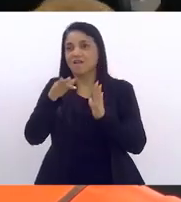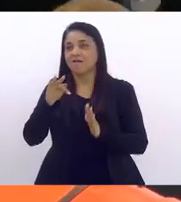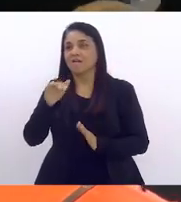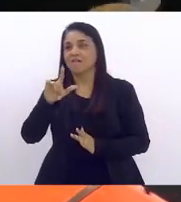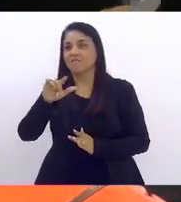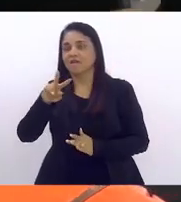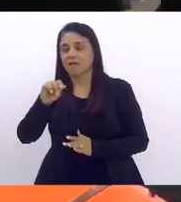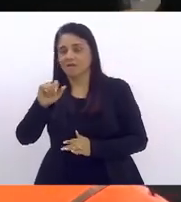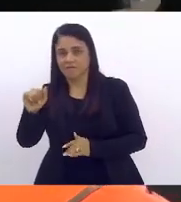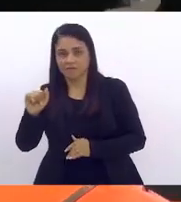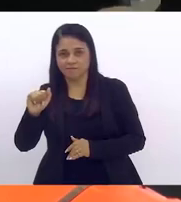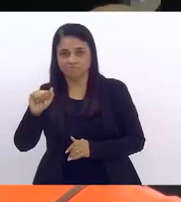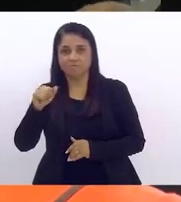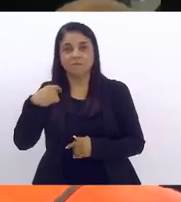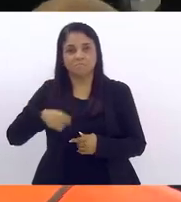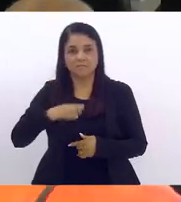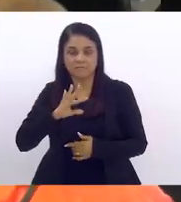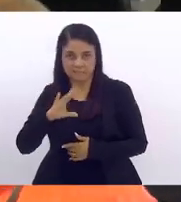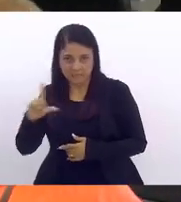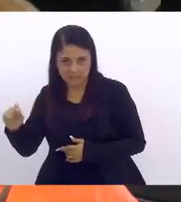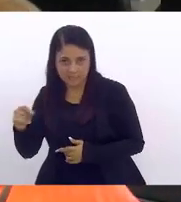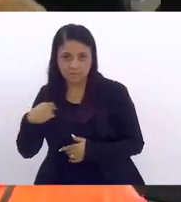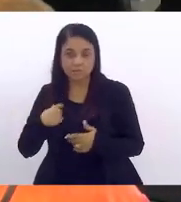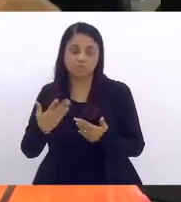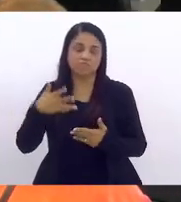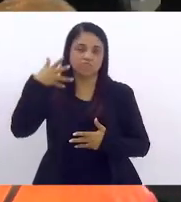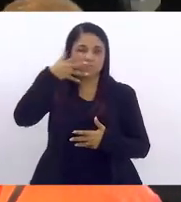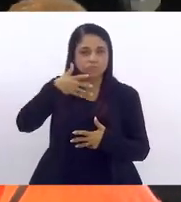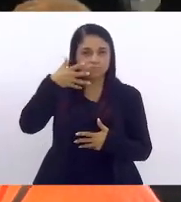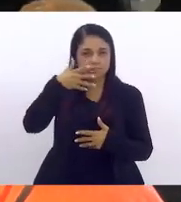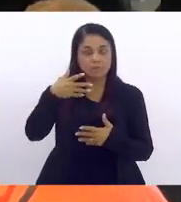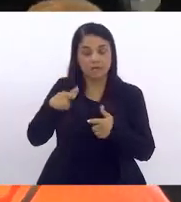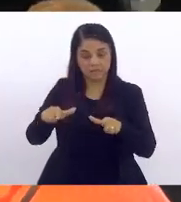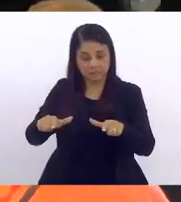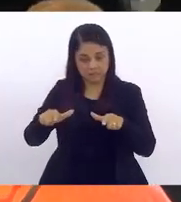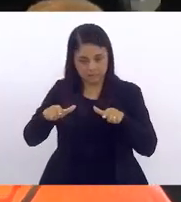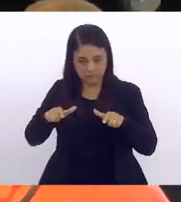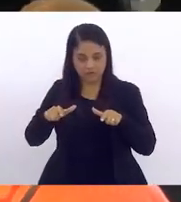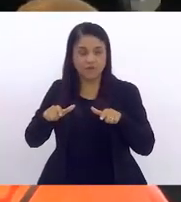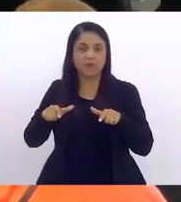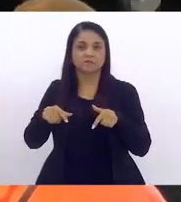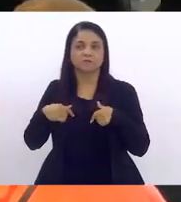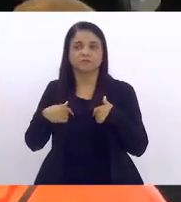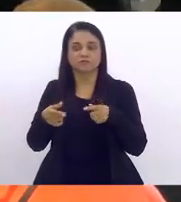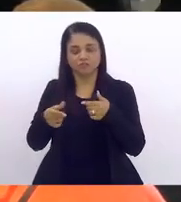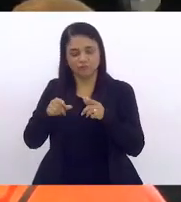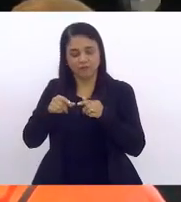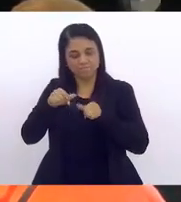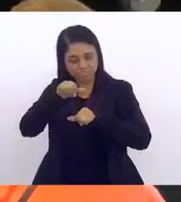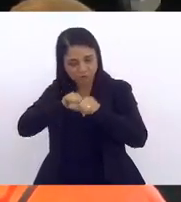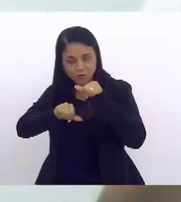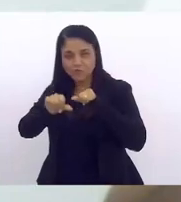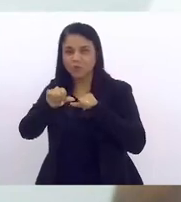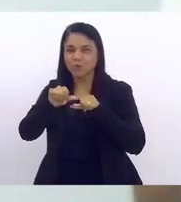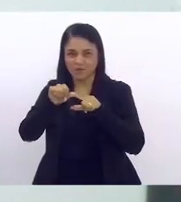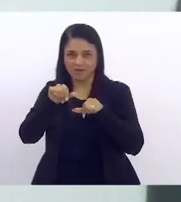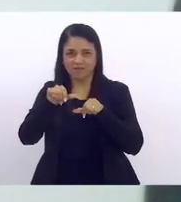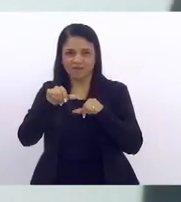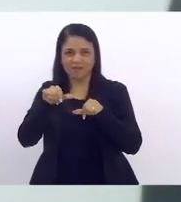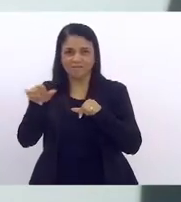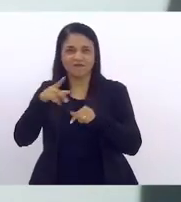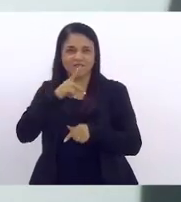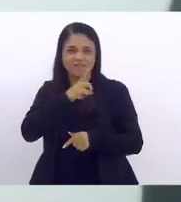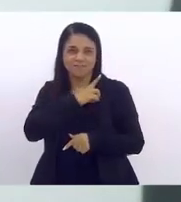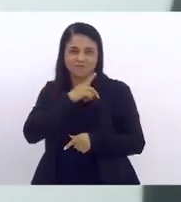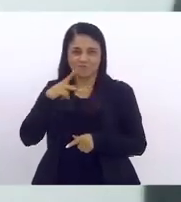vai ouvi-la e ela também tem que receber um certificado aqui. Então a gente vai inverter para. Porque a defensora